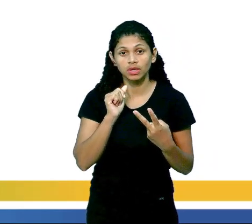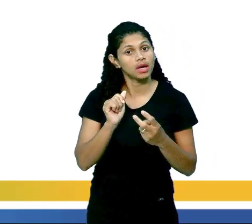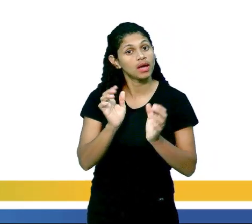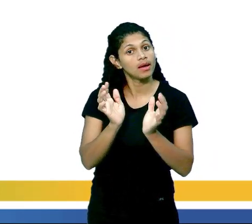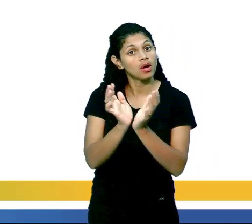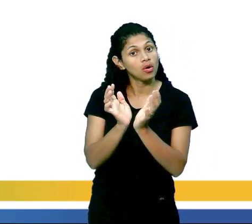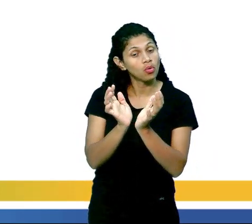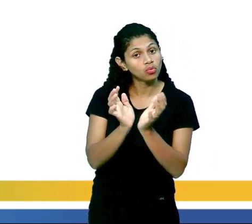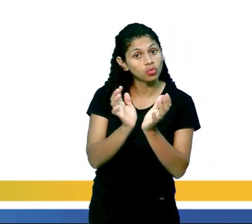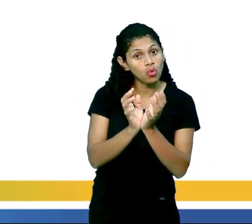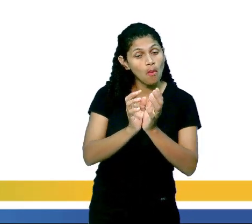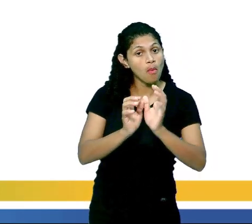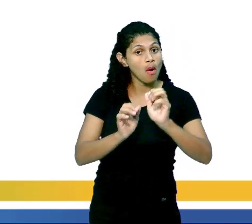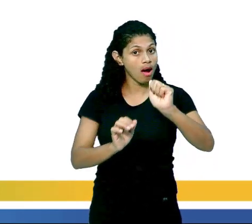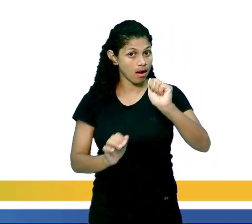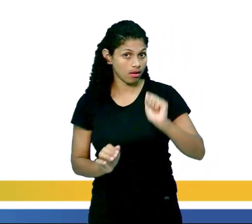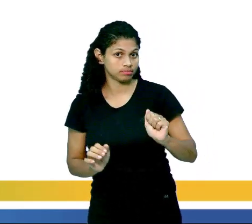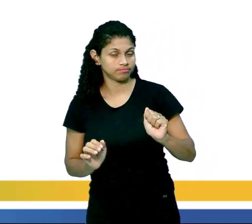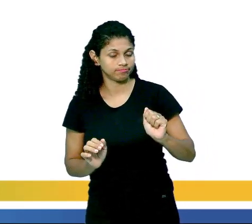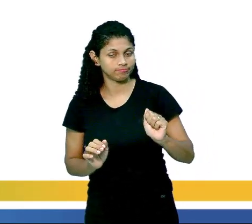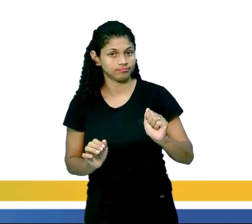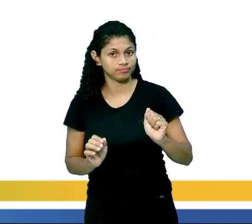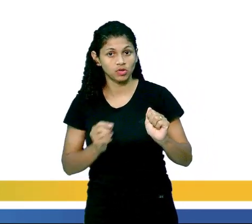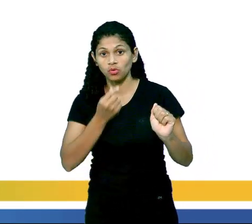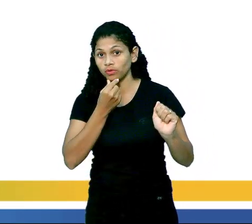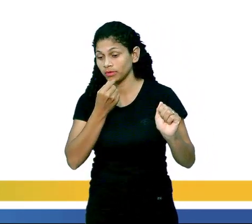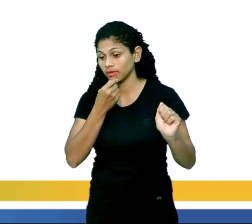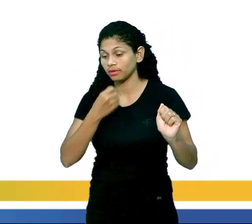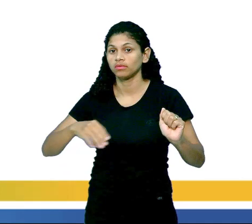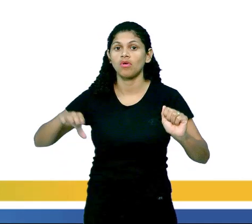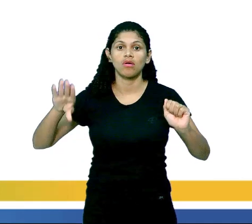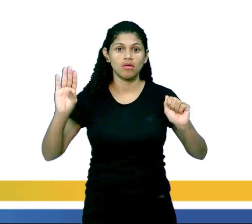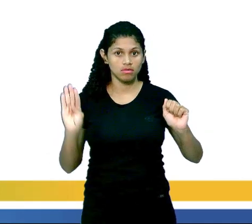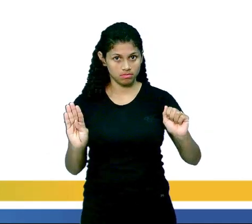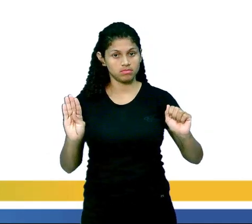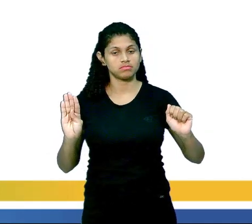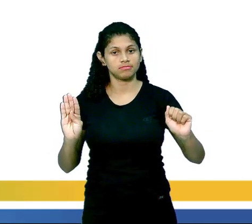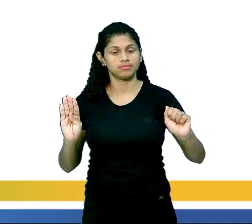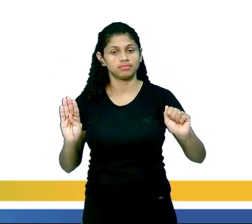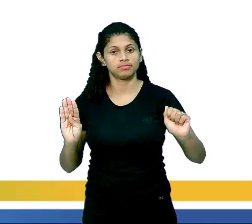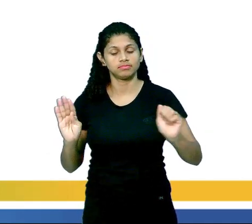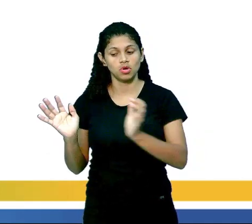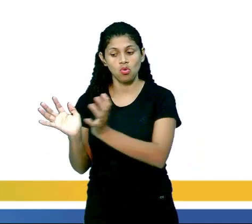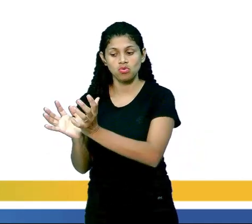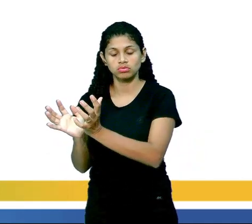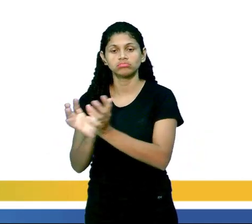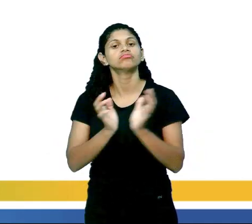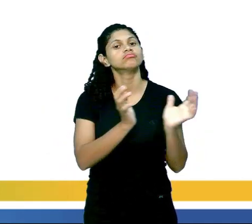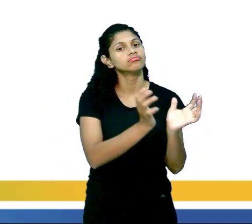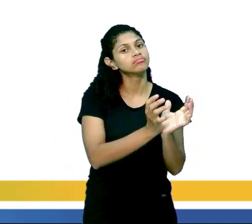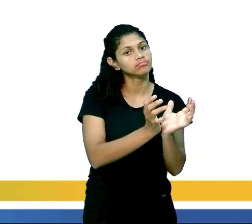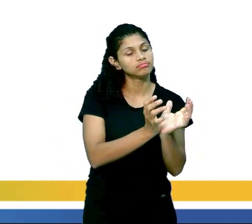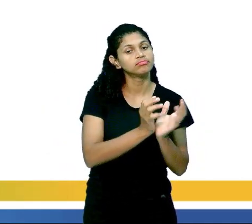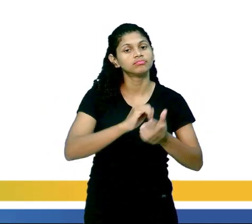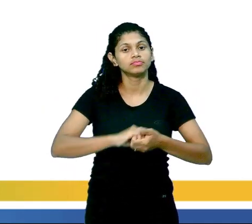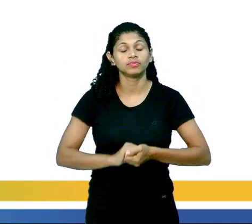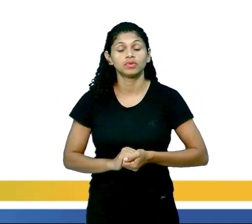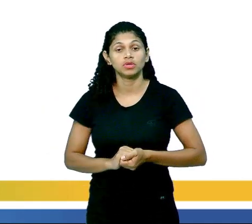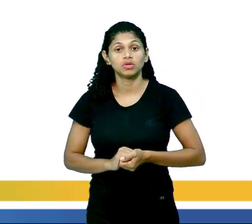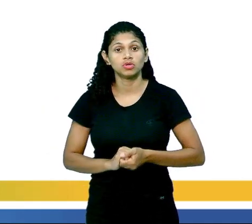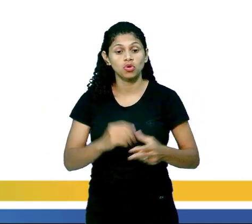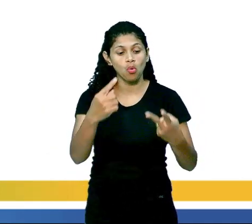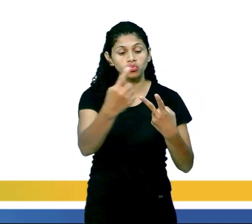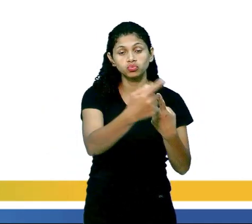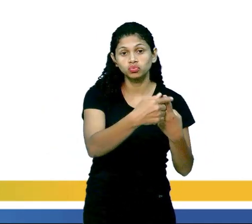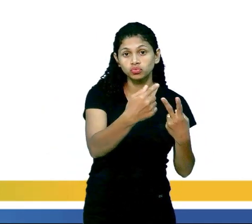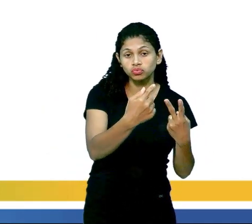A e os meninos o conjunto B, de modo que os pares formados